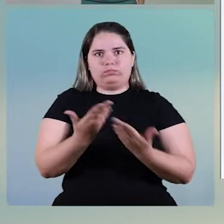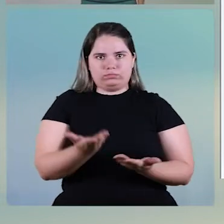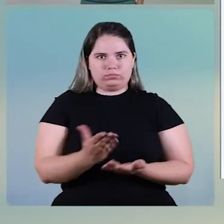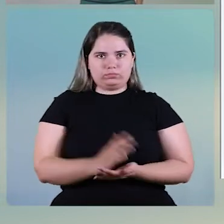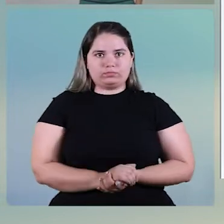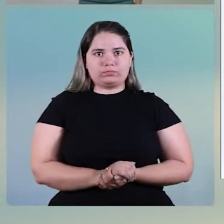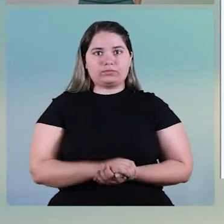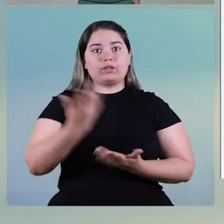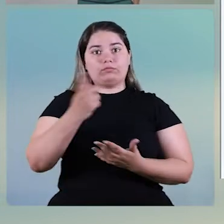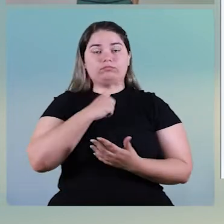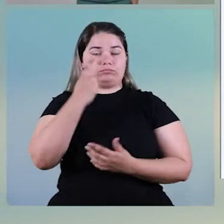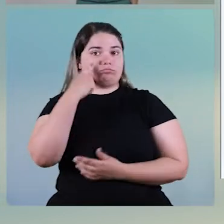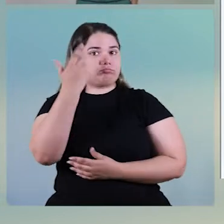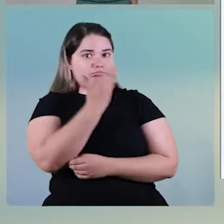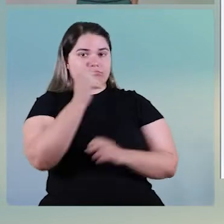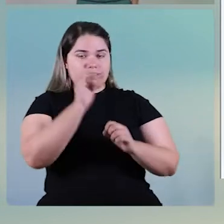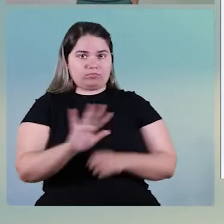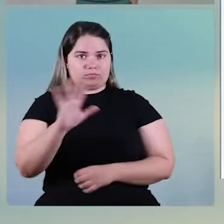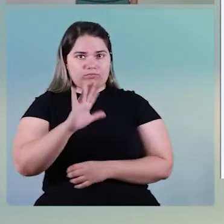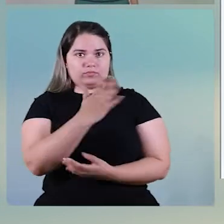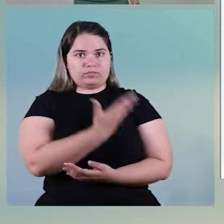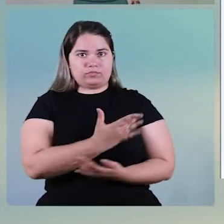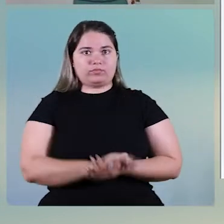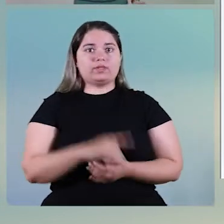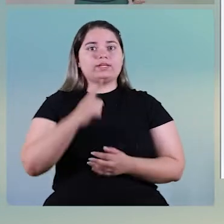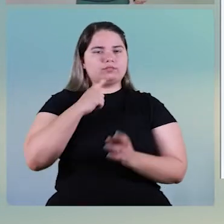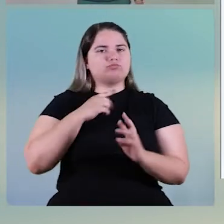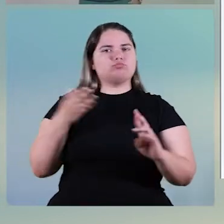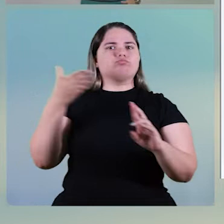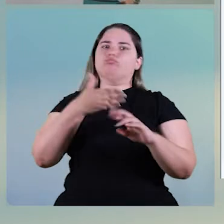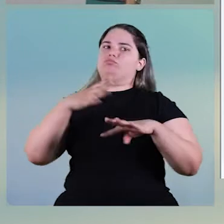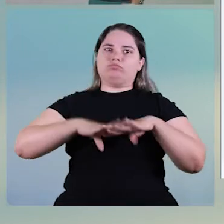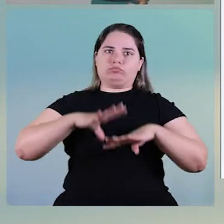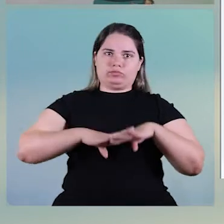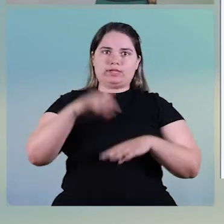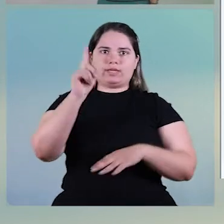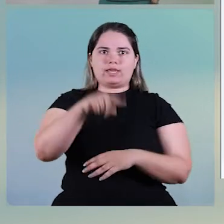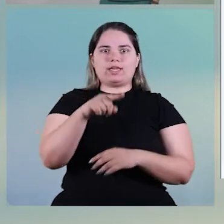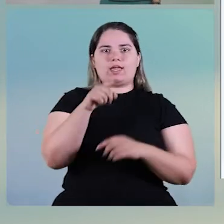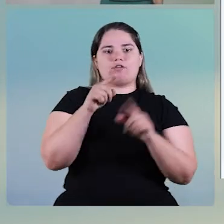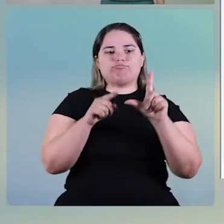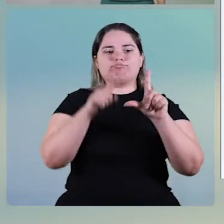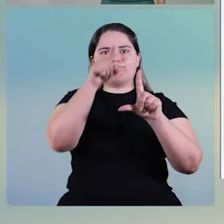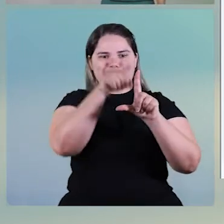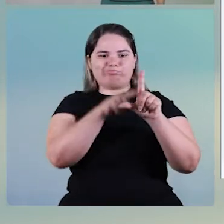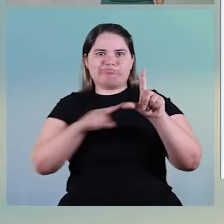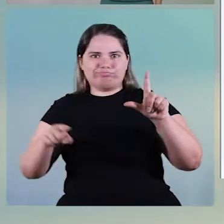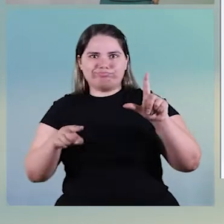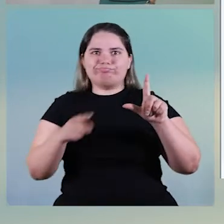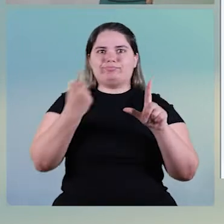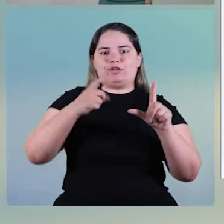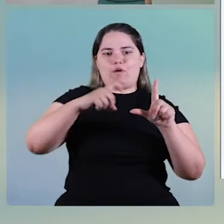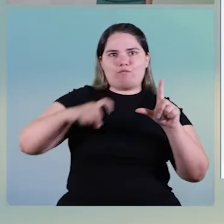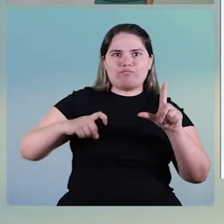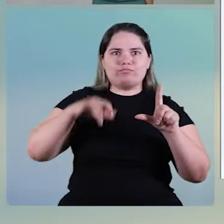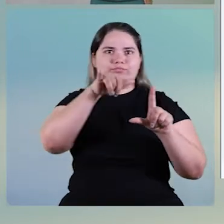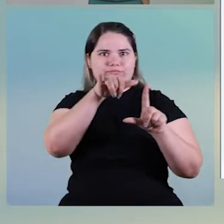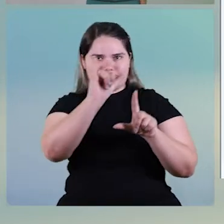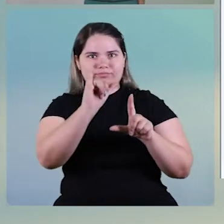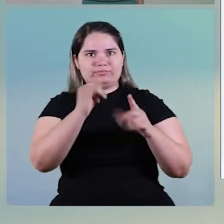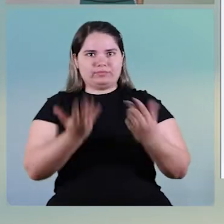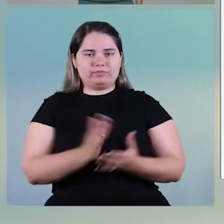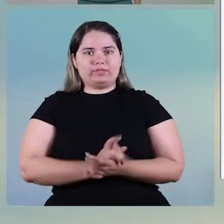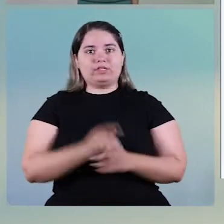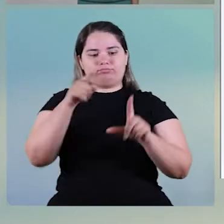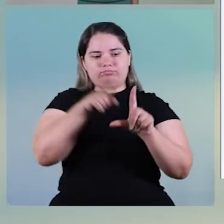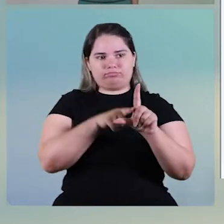Nós temos na tela um referencial matemático, o famoso eixo X e o eixo Y, que para nós na física o